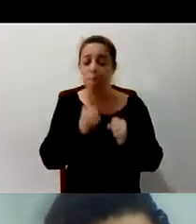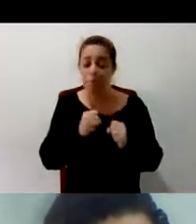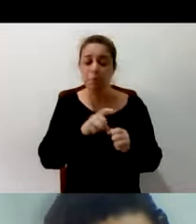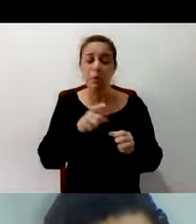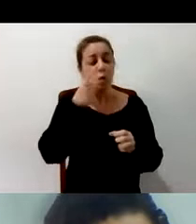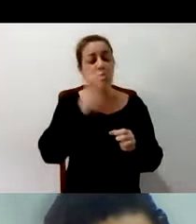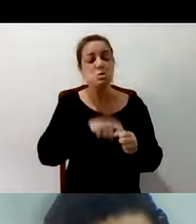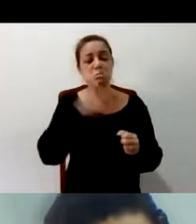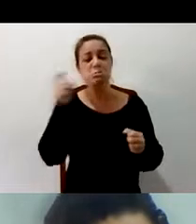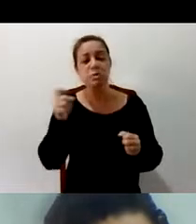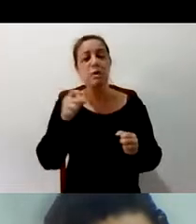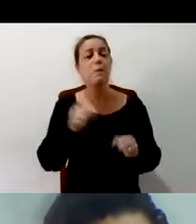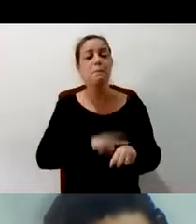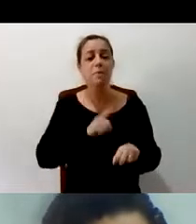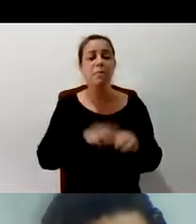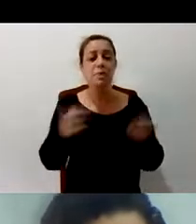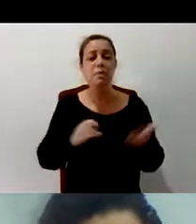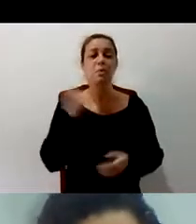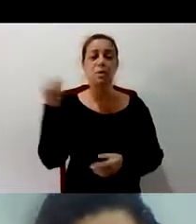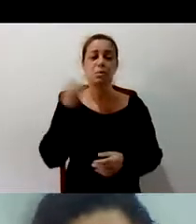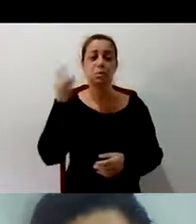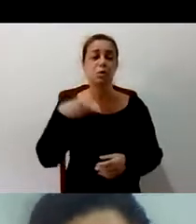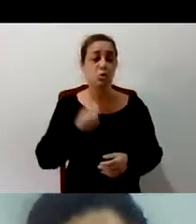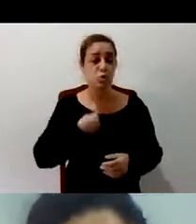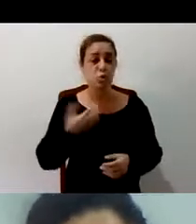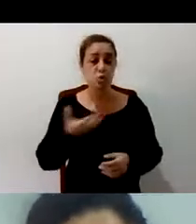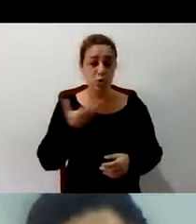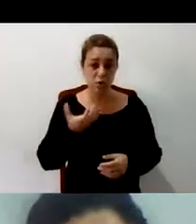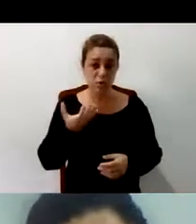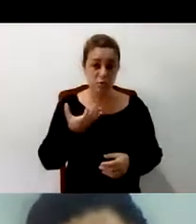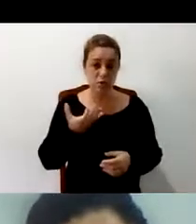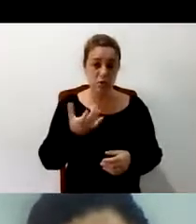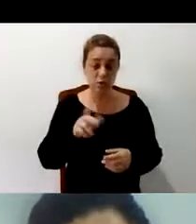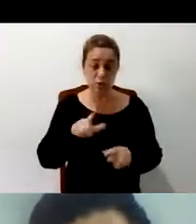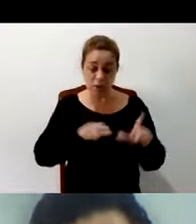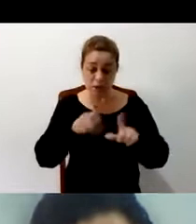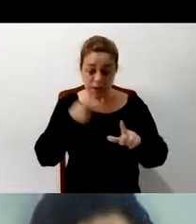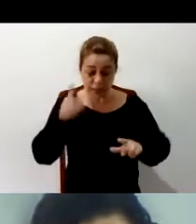nesse momento, né? E a gente fica na expectativa que o seu trabalho traga, né?